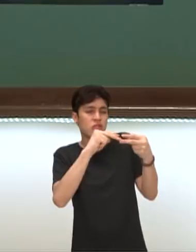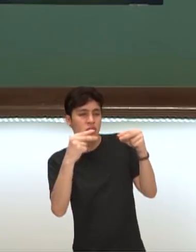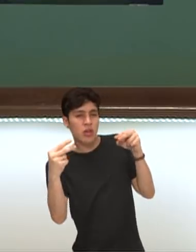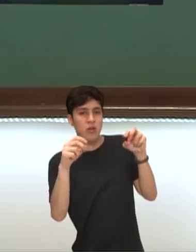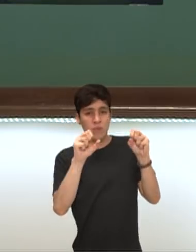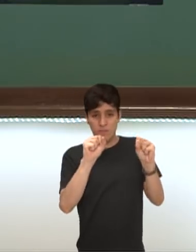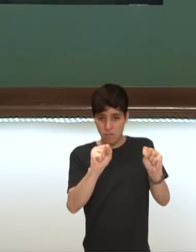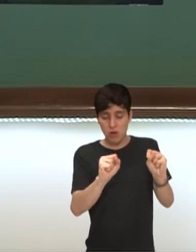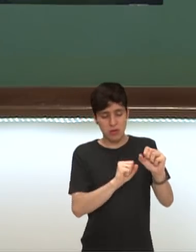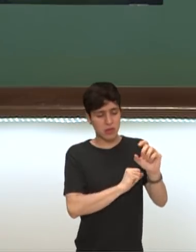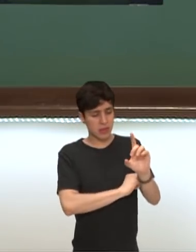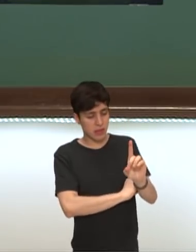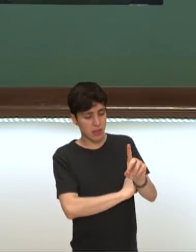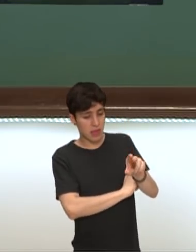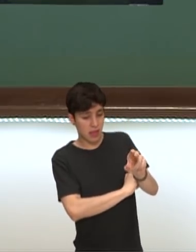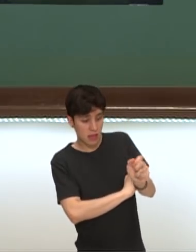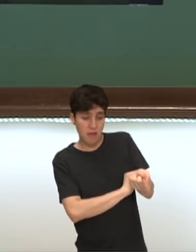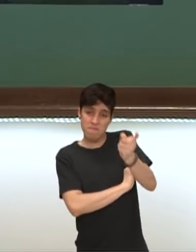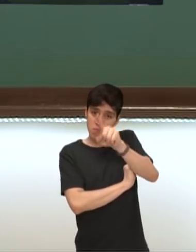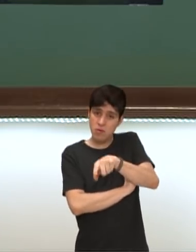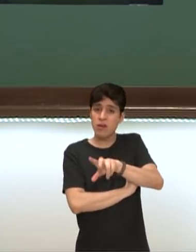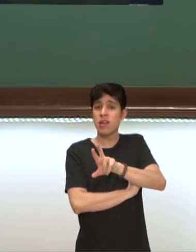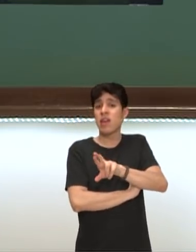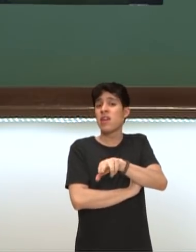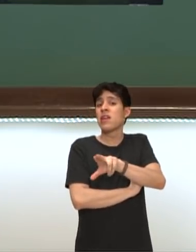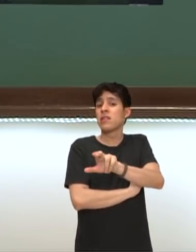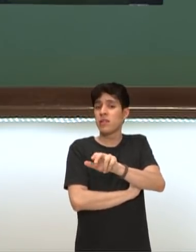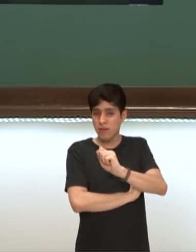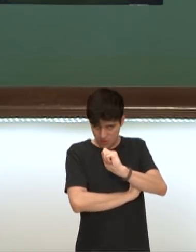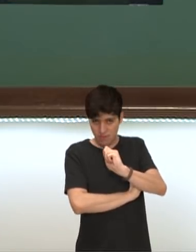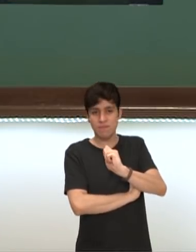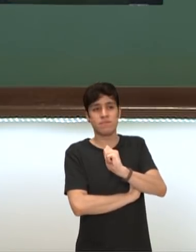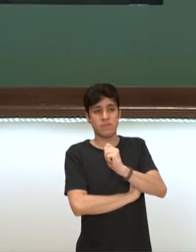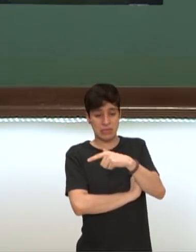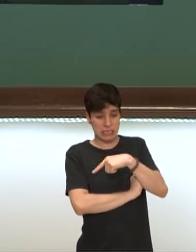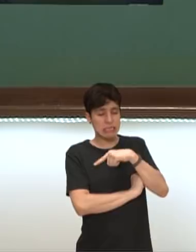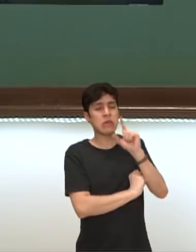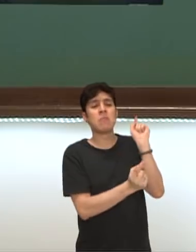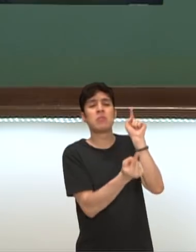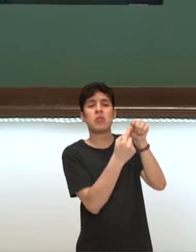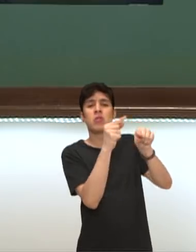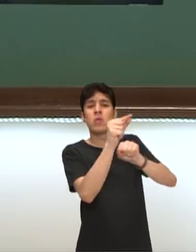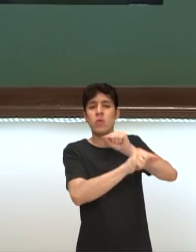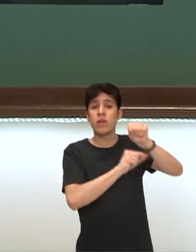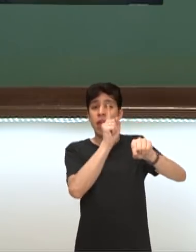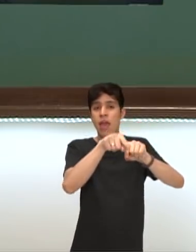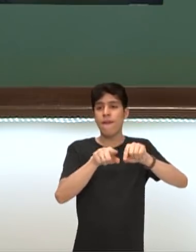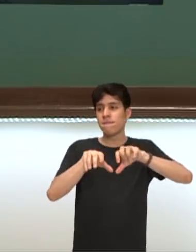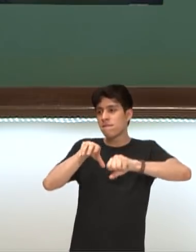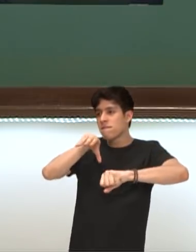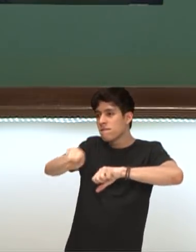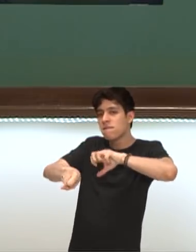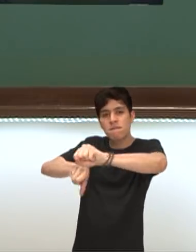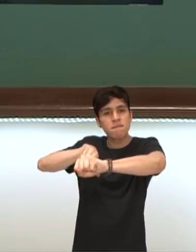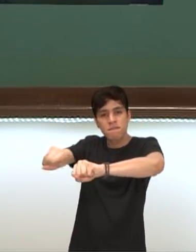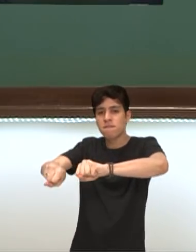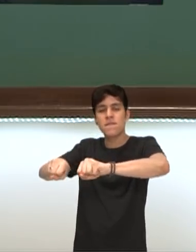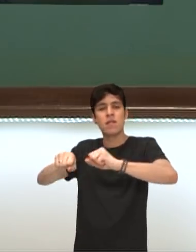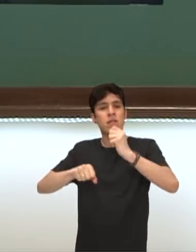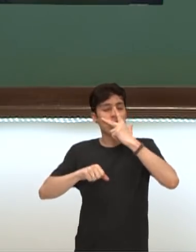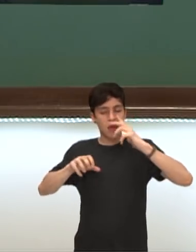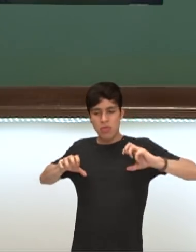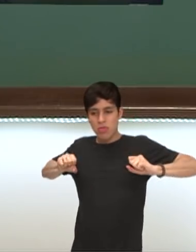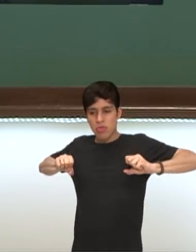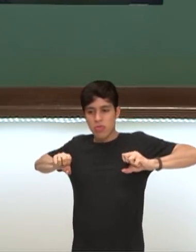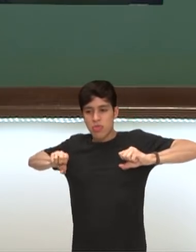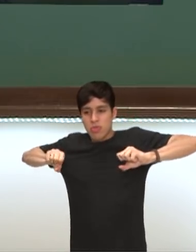ser ou DNA ou RNA. E eles têm um lema: invadir e conquistar, ou seja, invadir um